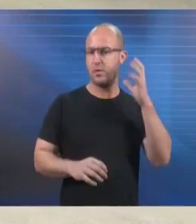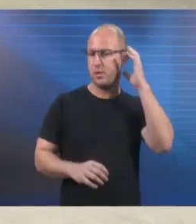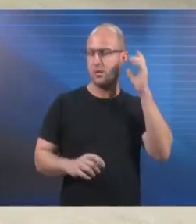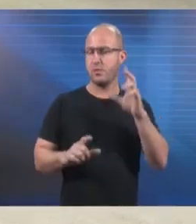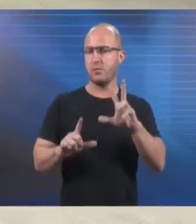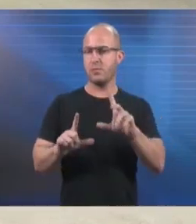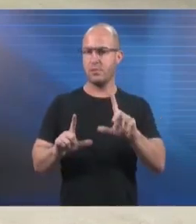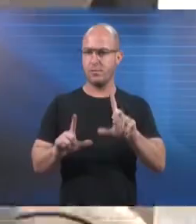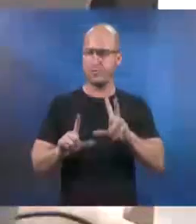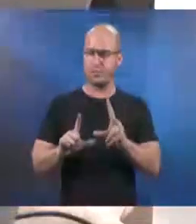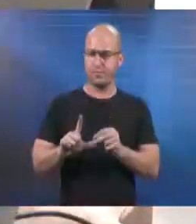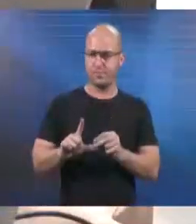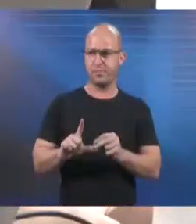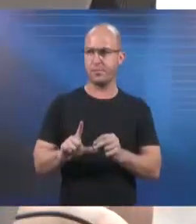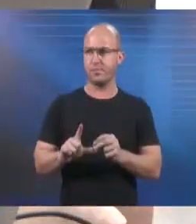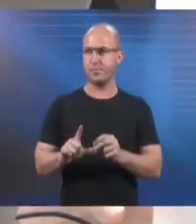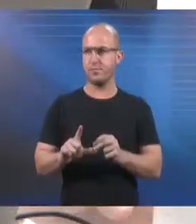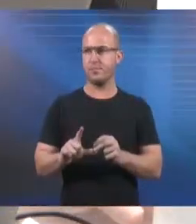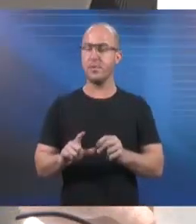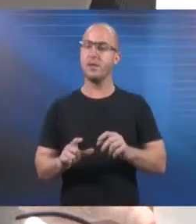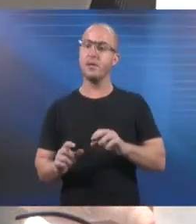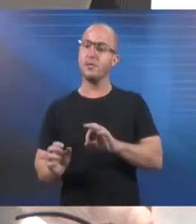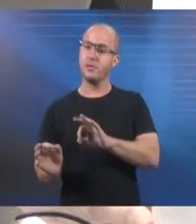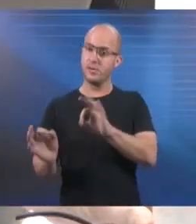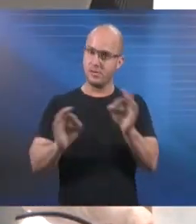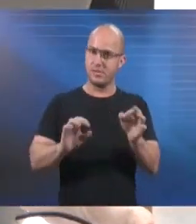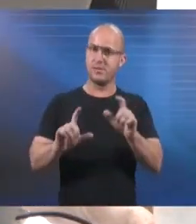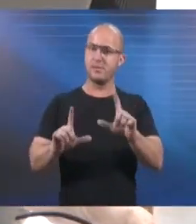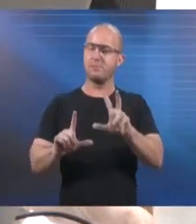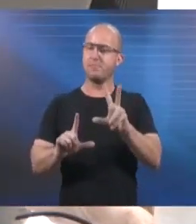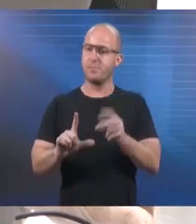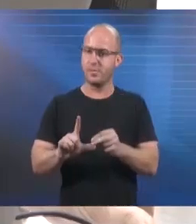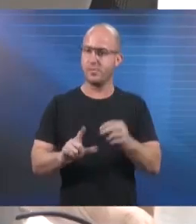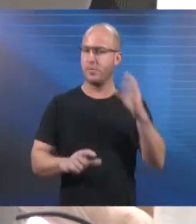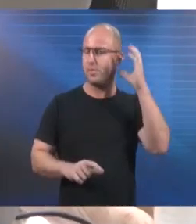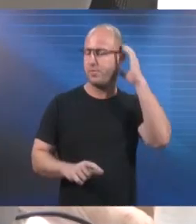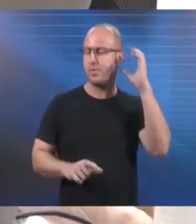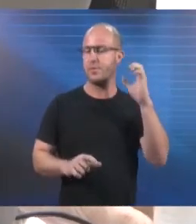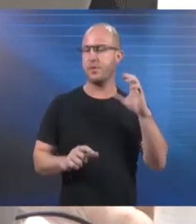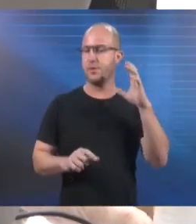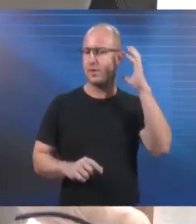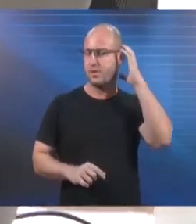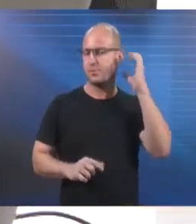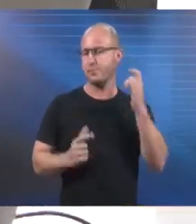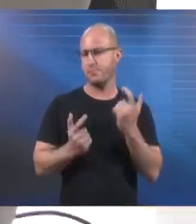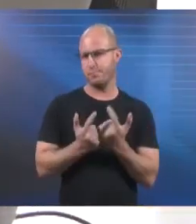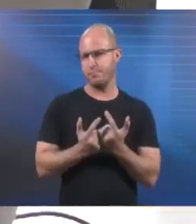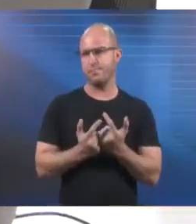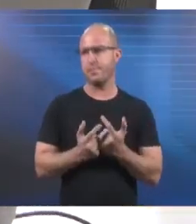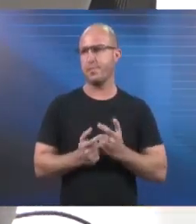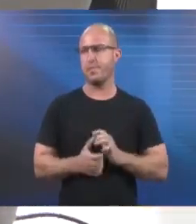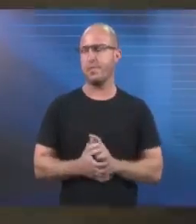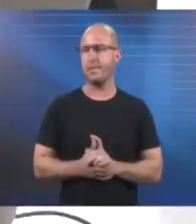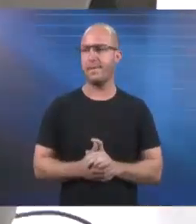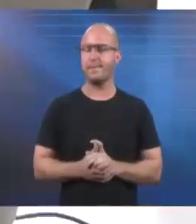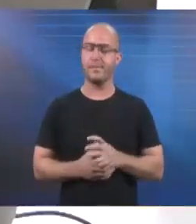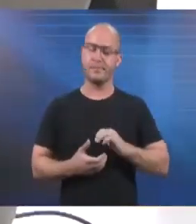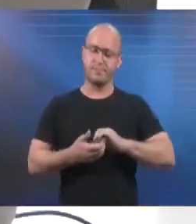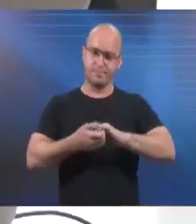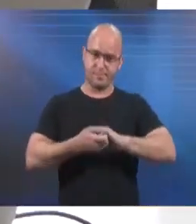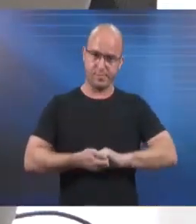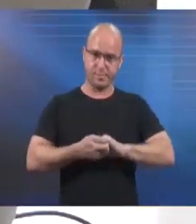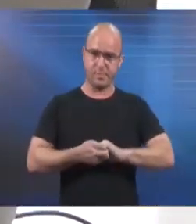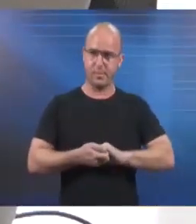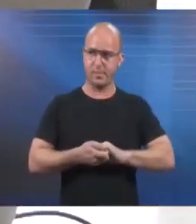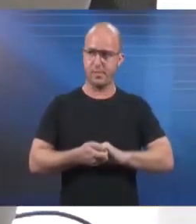Assembleia nos escuta nos assiste pela TV Assembleia nos escuta pela rádio Assembleia queria saudar nossos